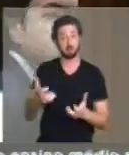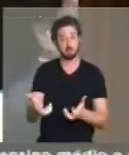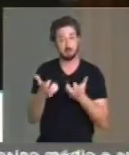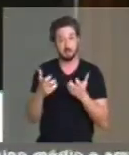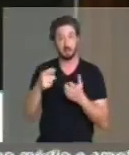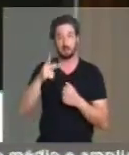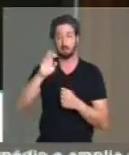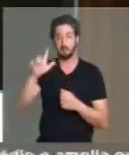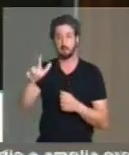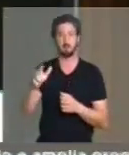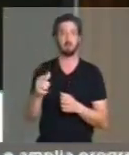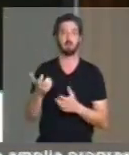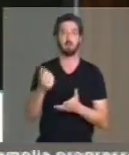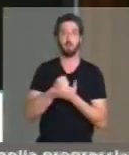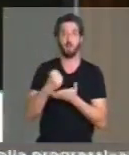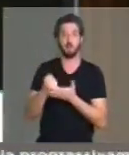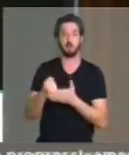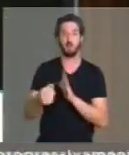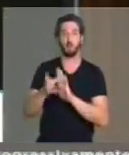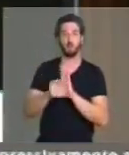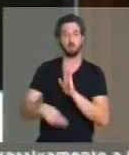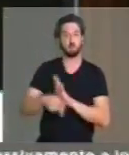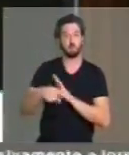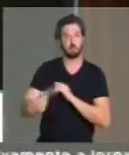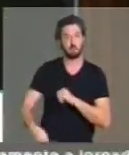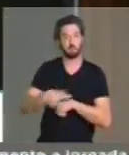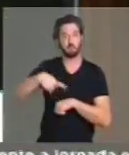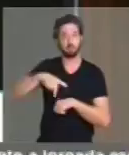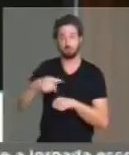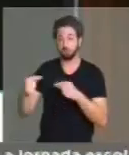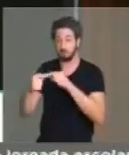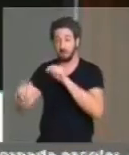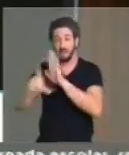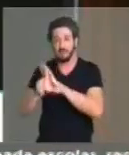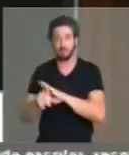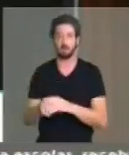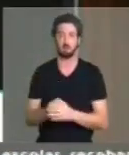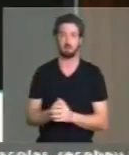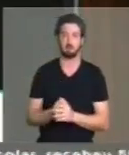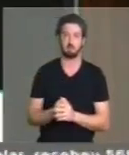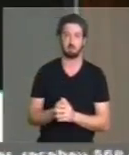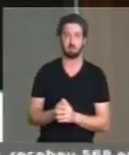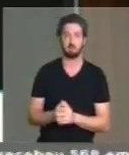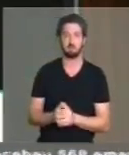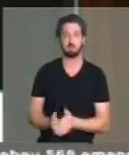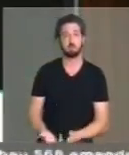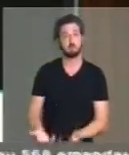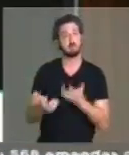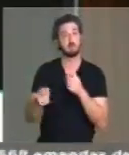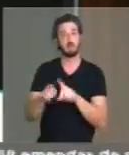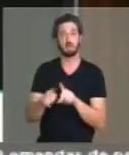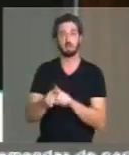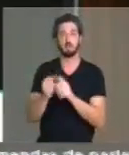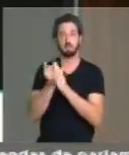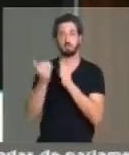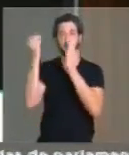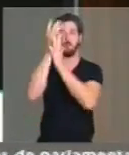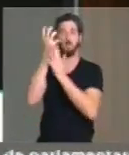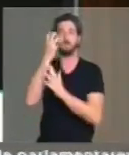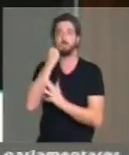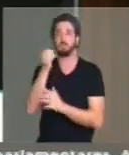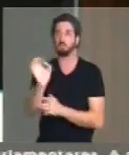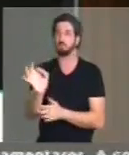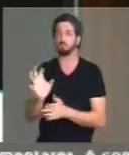Petrobras contratando o conteúdo nacional conforme está na lei. E queremos que não haja